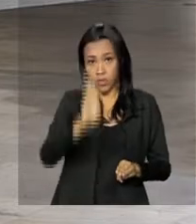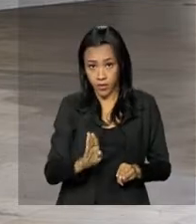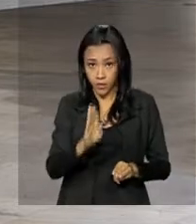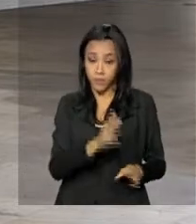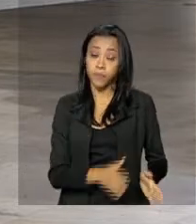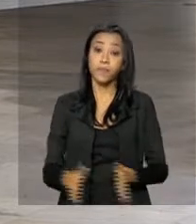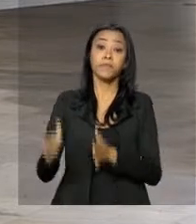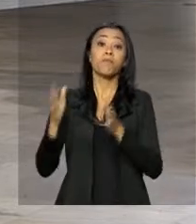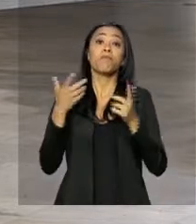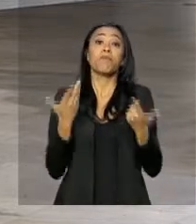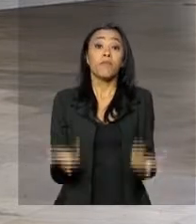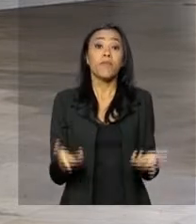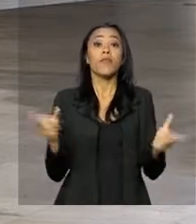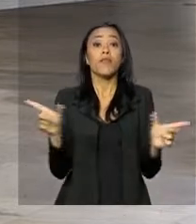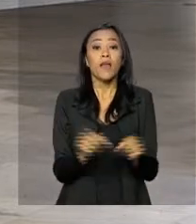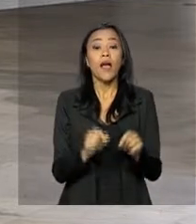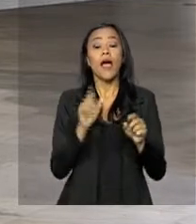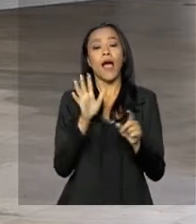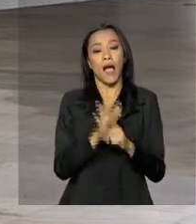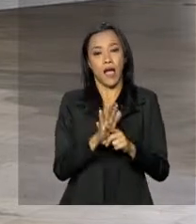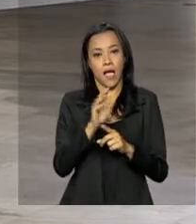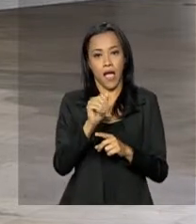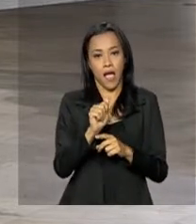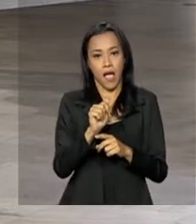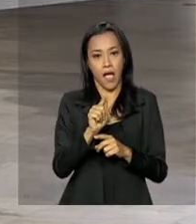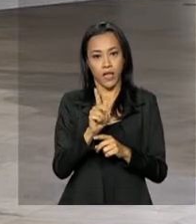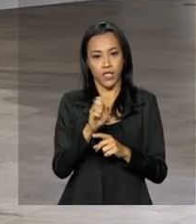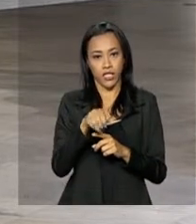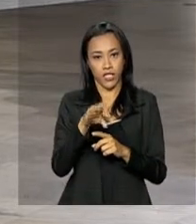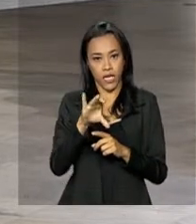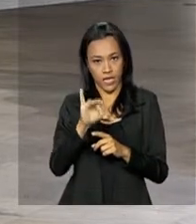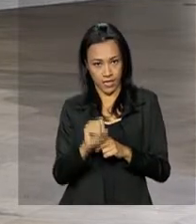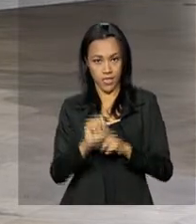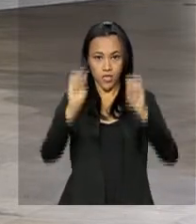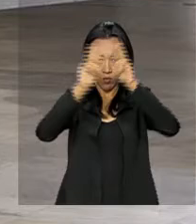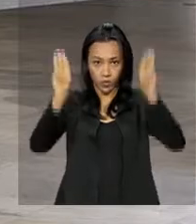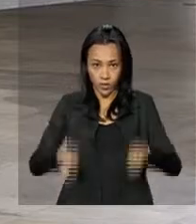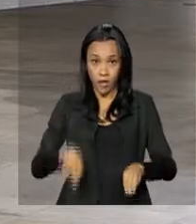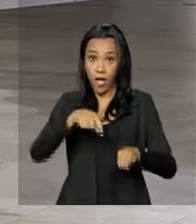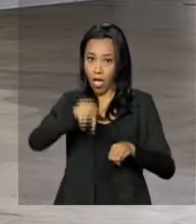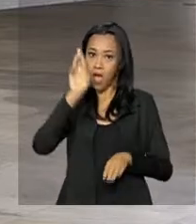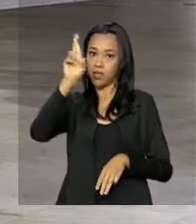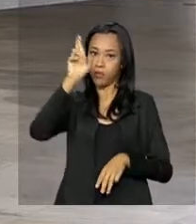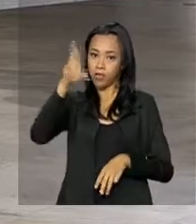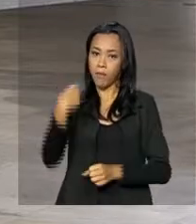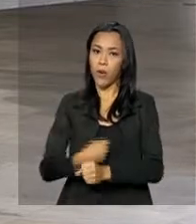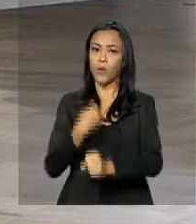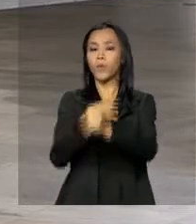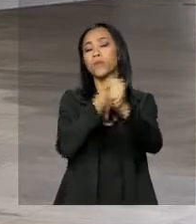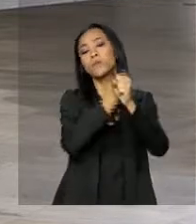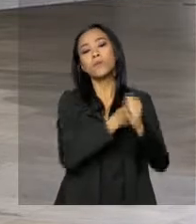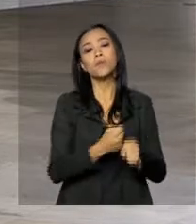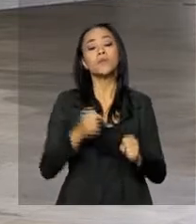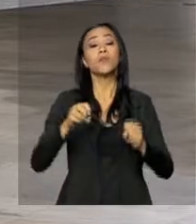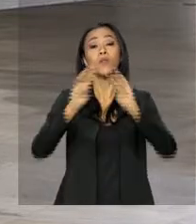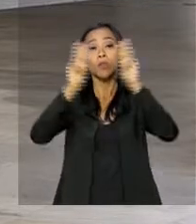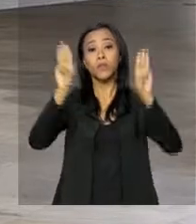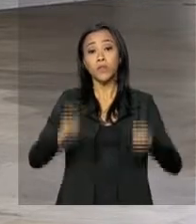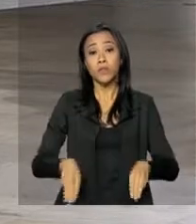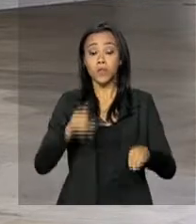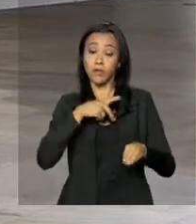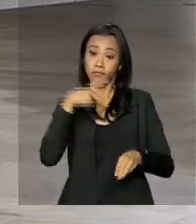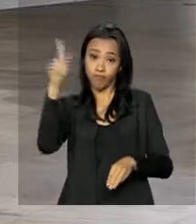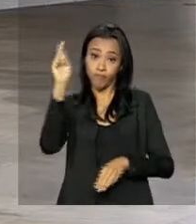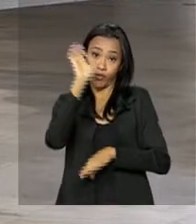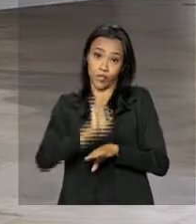agência brasileira de museus vai ser a responsável pela reconstrução do museu nacional do rio de janeiro que foi destruído por